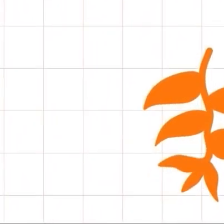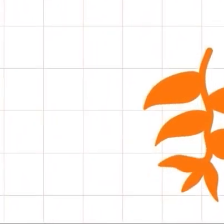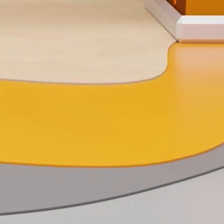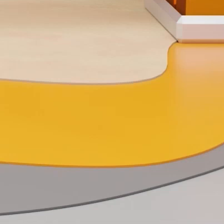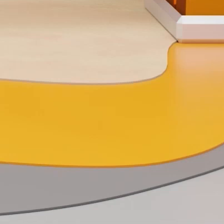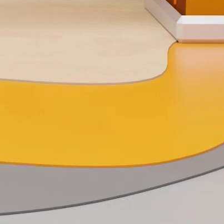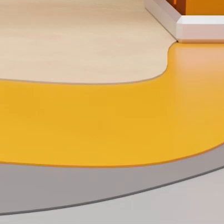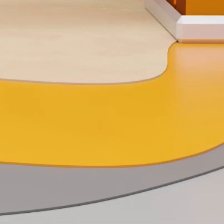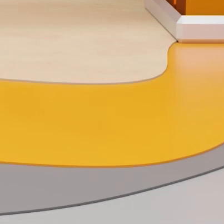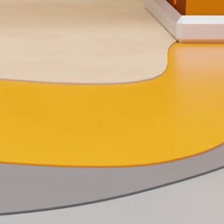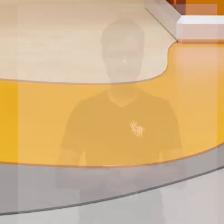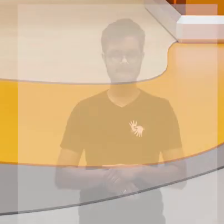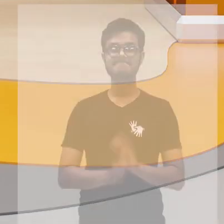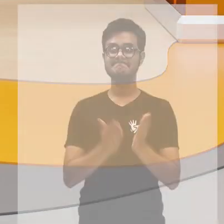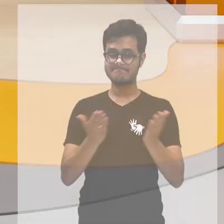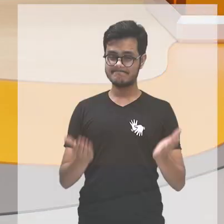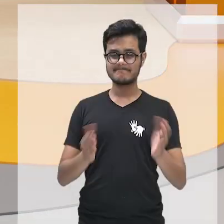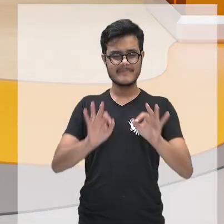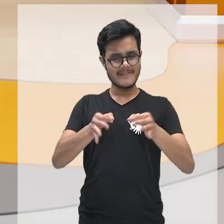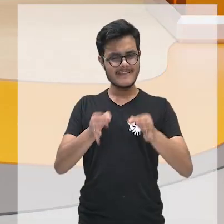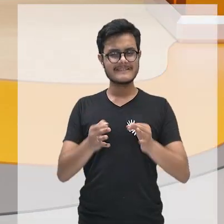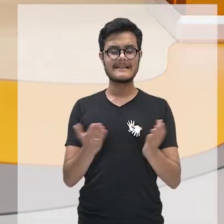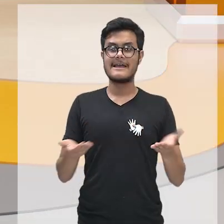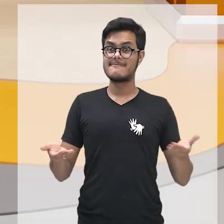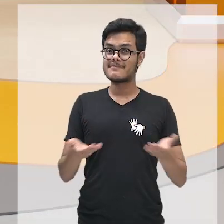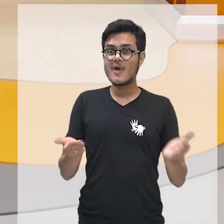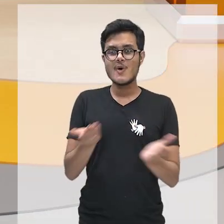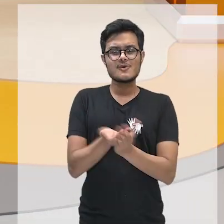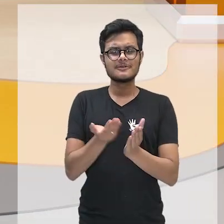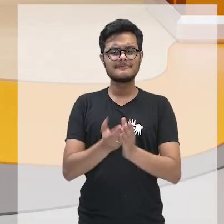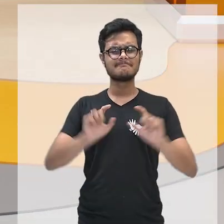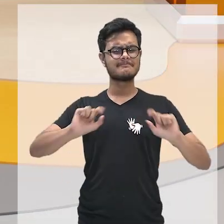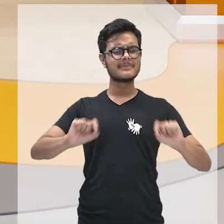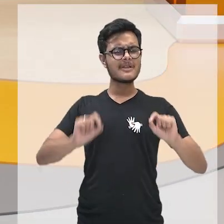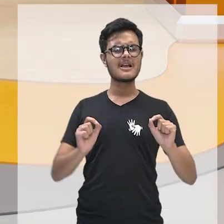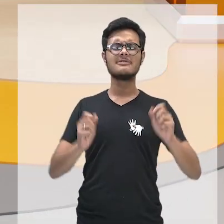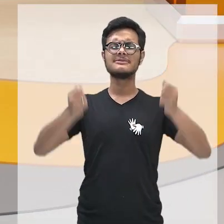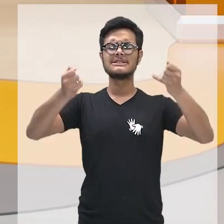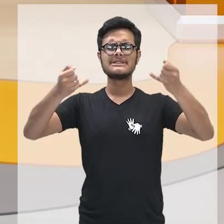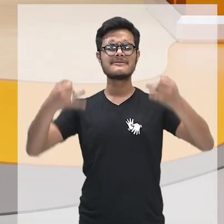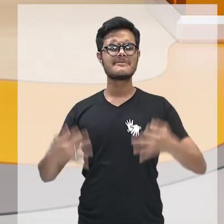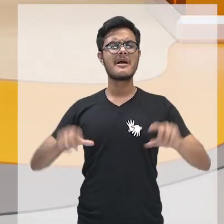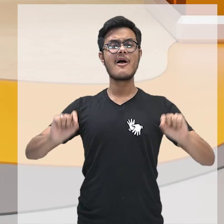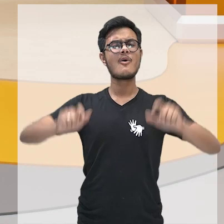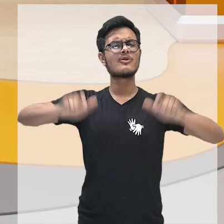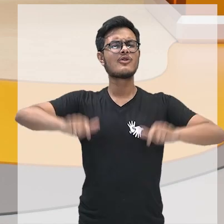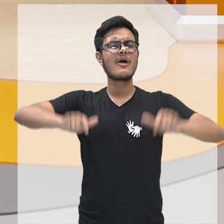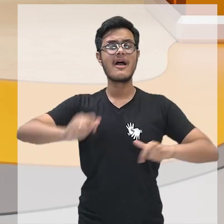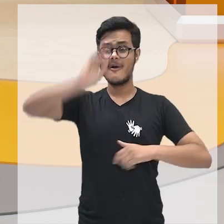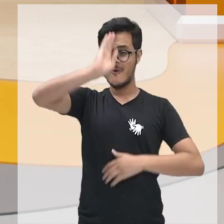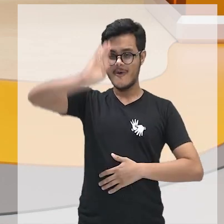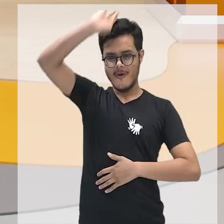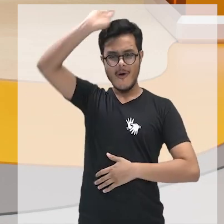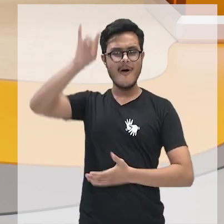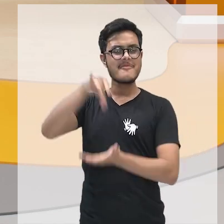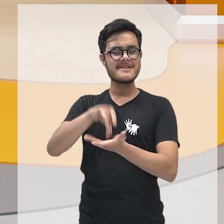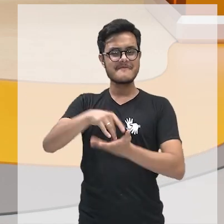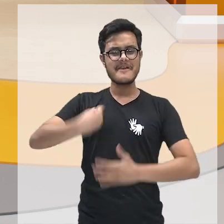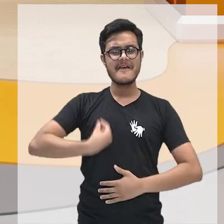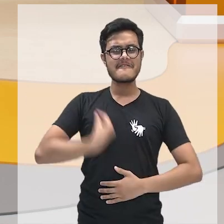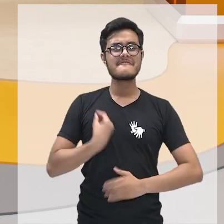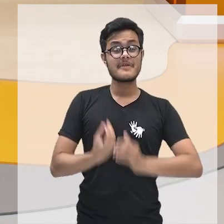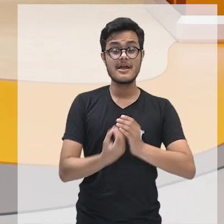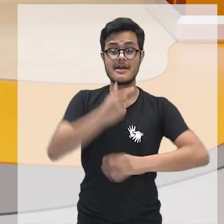aula é isso aí turminha e na nossa aula de hoje nós vamos falar ali de Roma sobre as suas origens